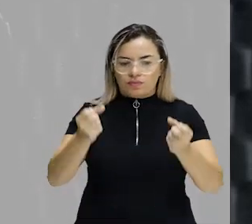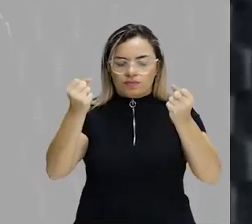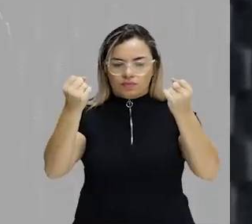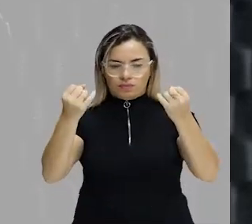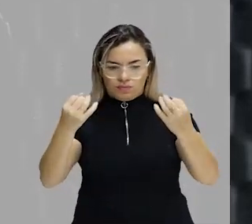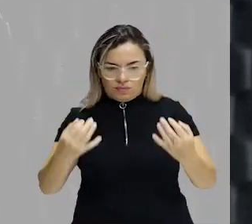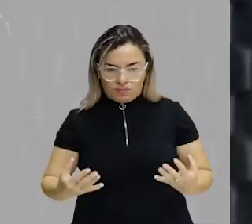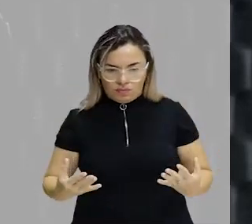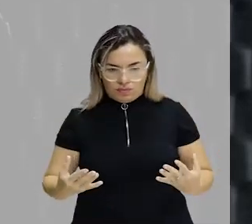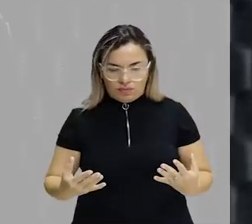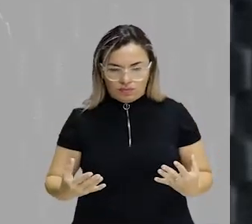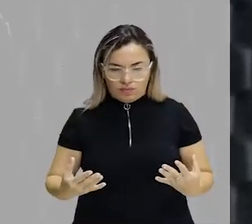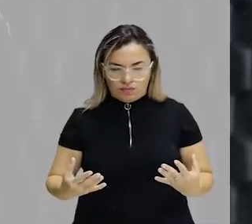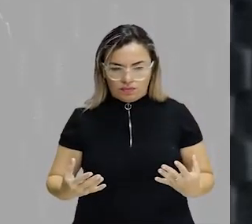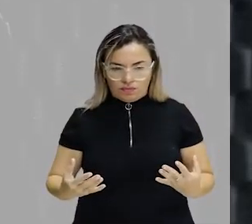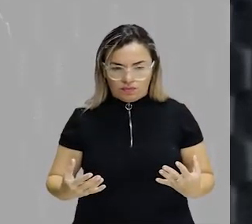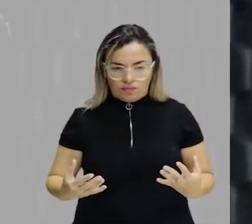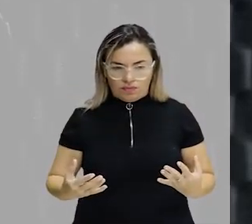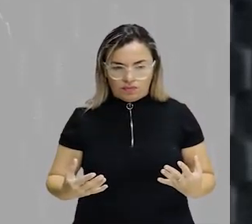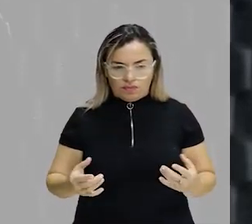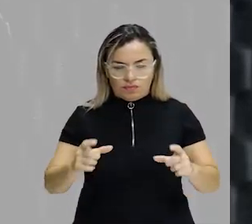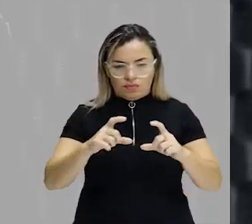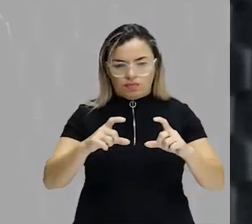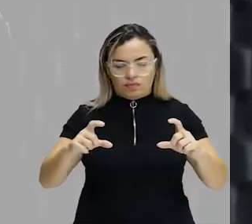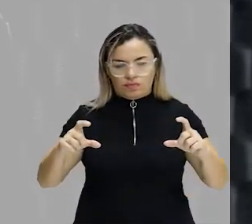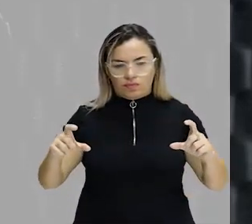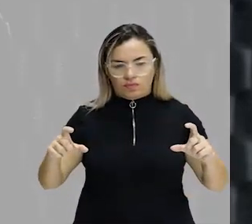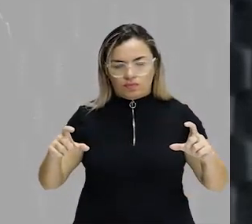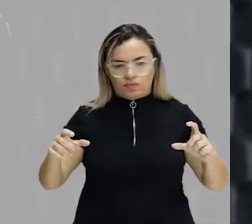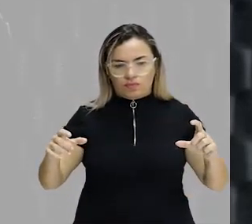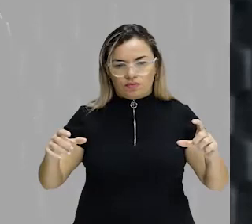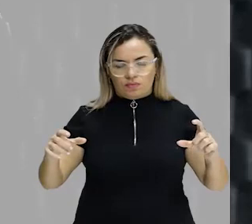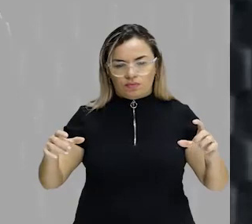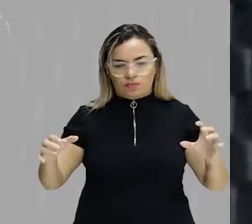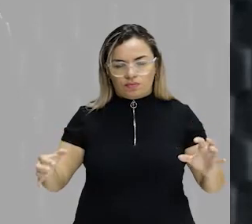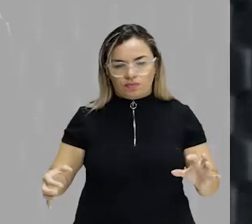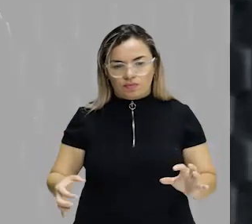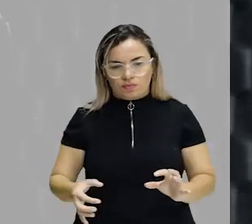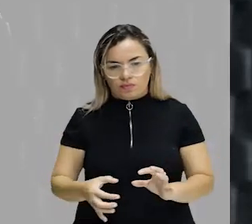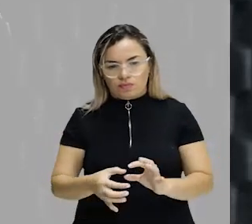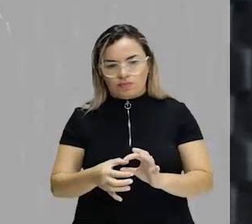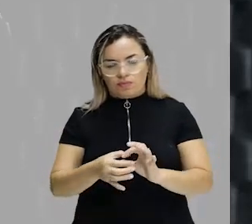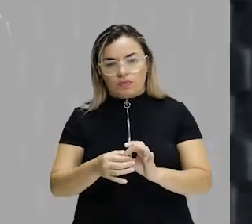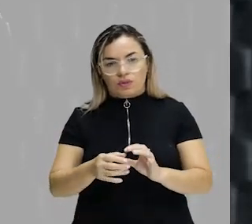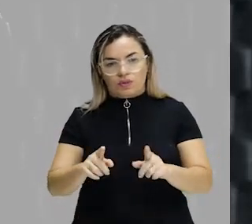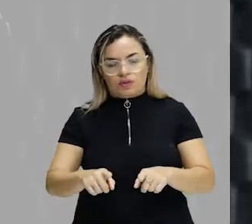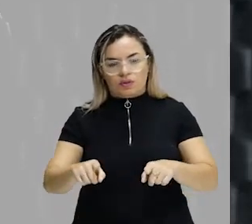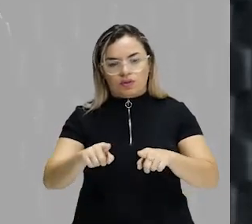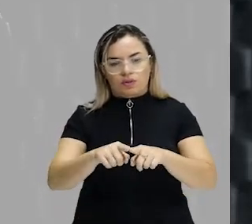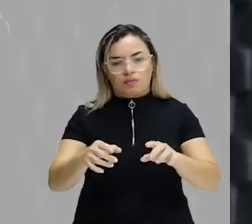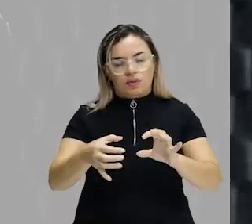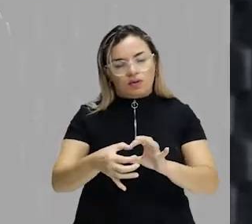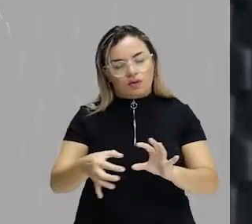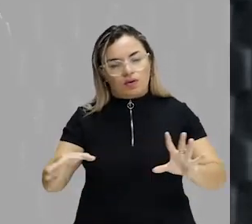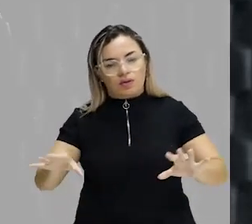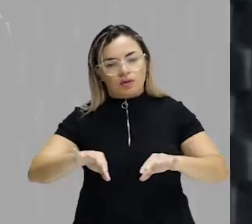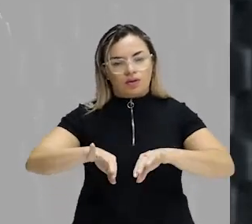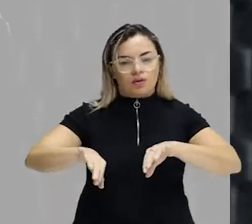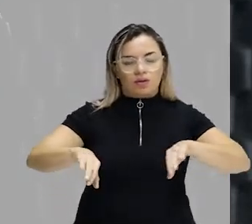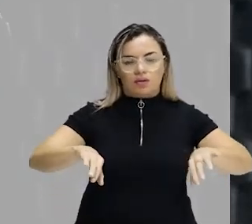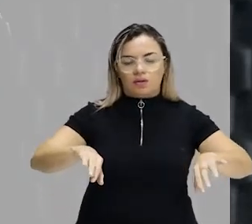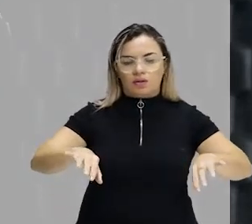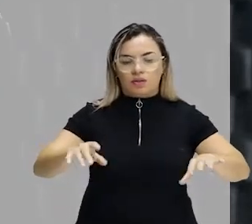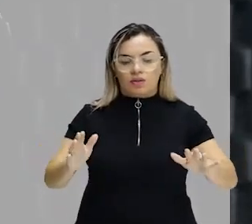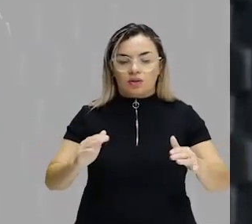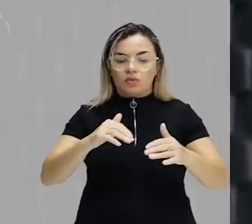conjunções subordinativas, falamos das orações subordinadas e também das coordenadas, que podem vir dentro de um texto,